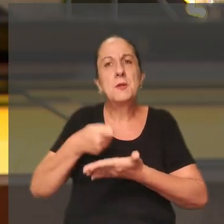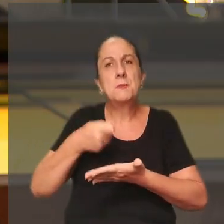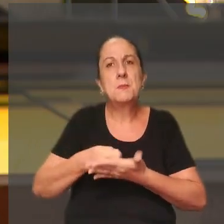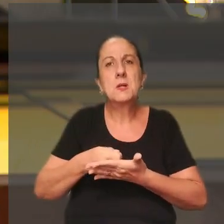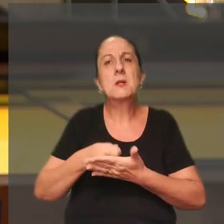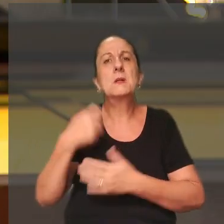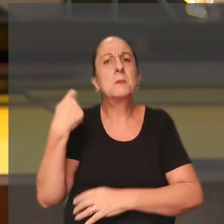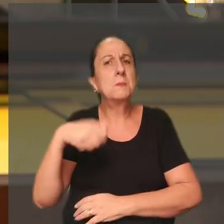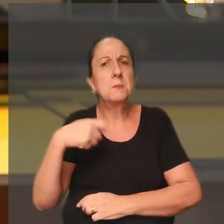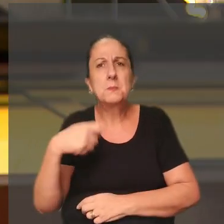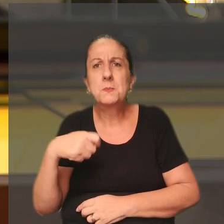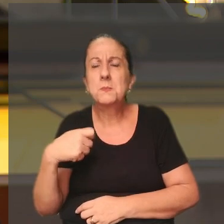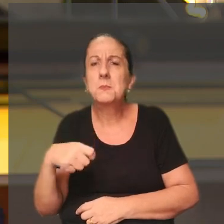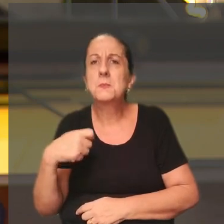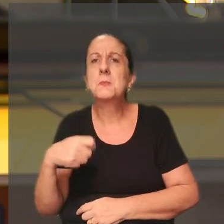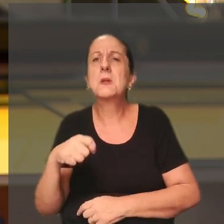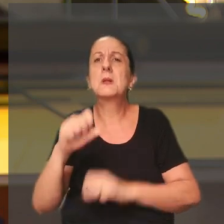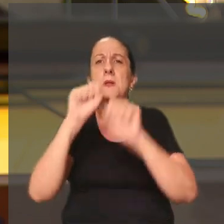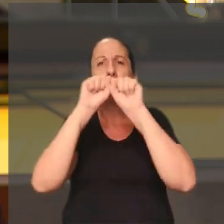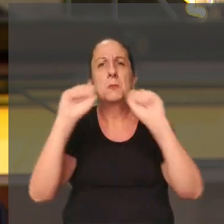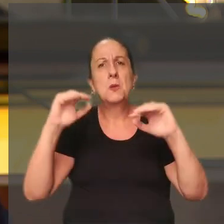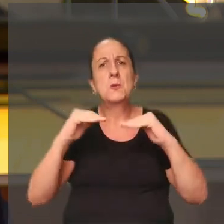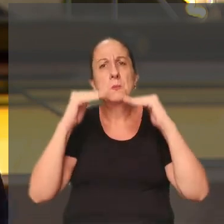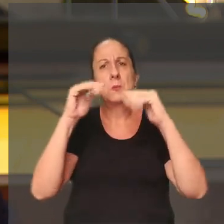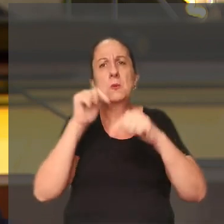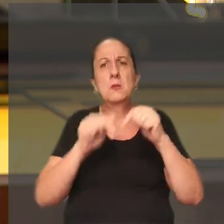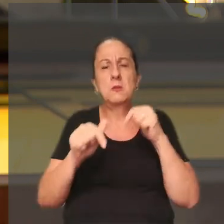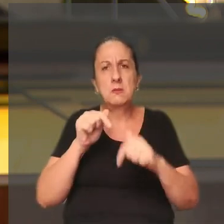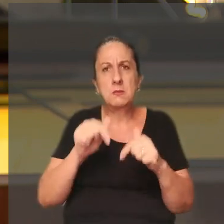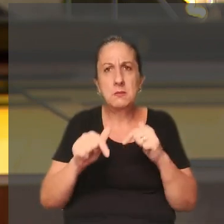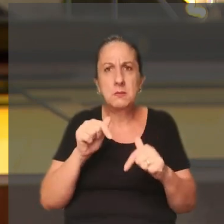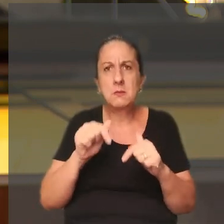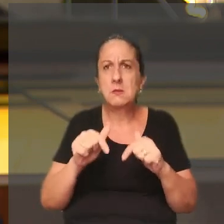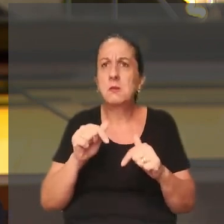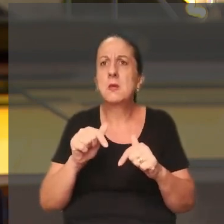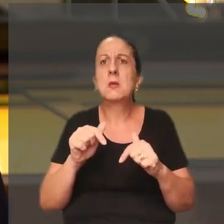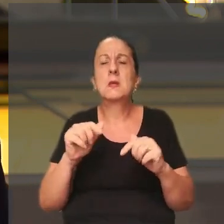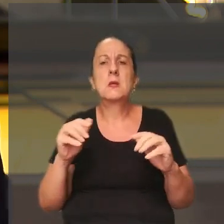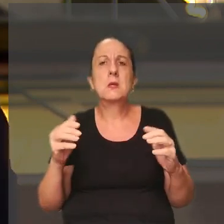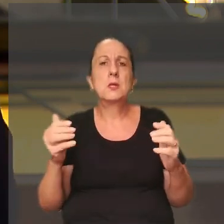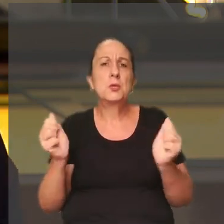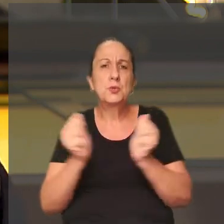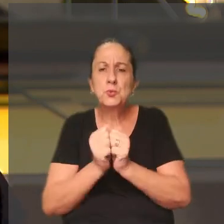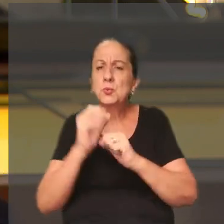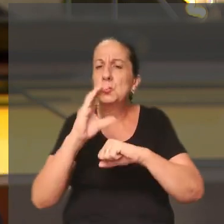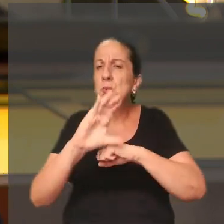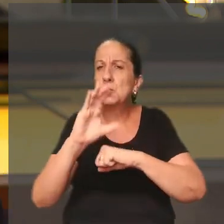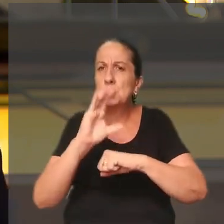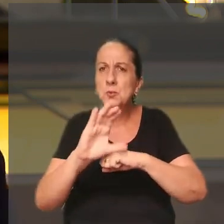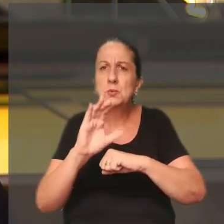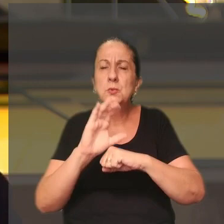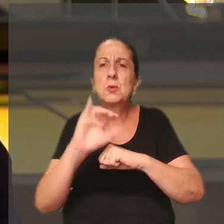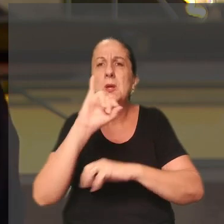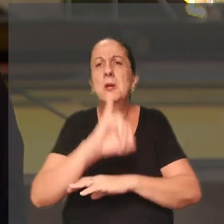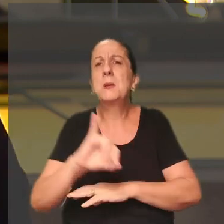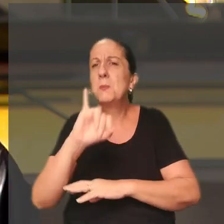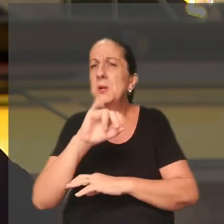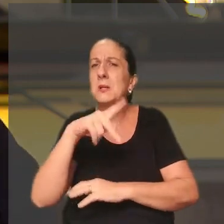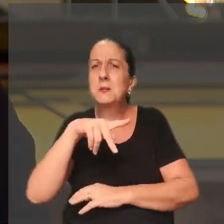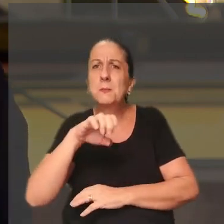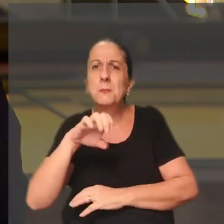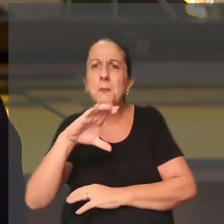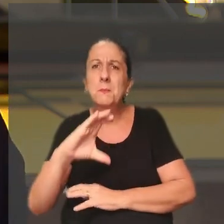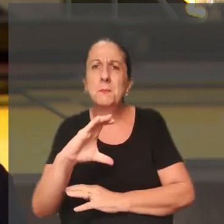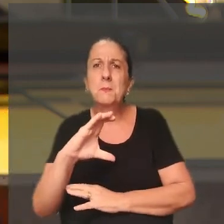afirmando a necessidade de o Tribunal Superior do Trabalho se integrar na Constituição, a importância daquela